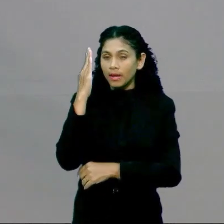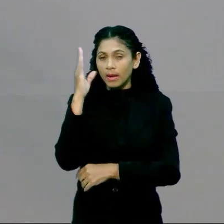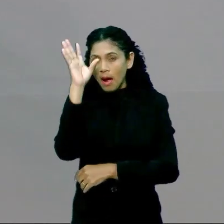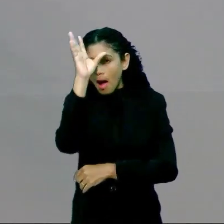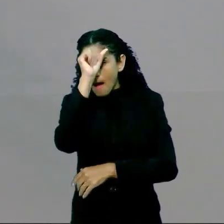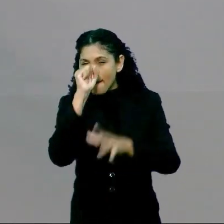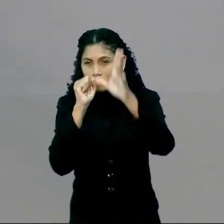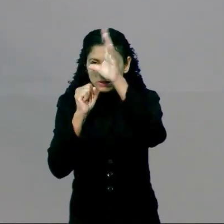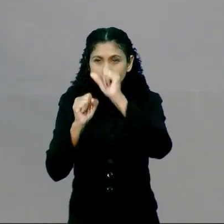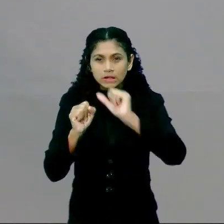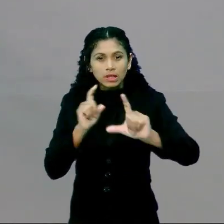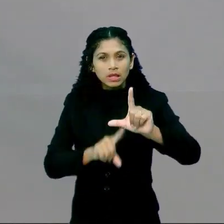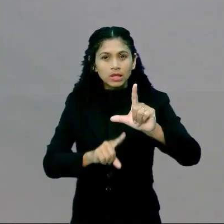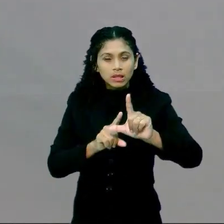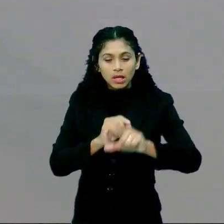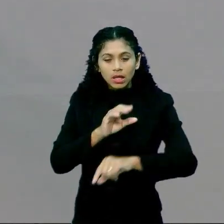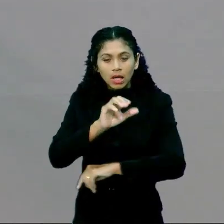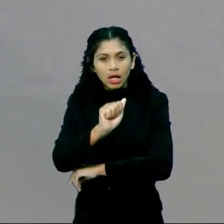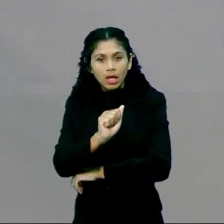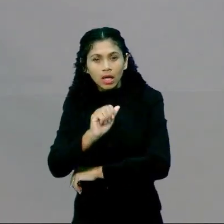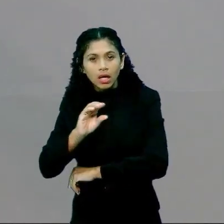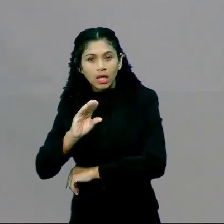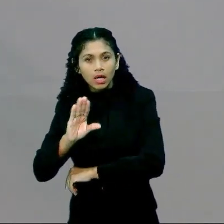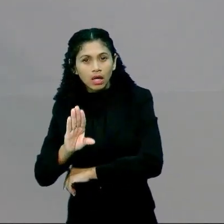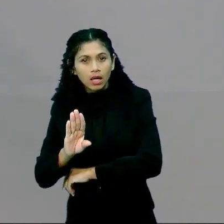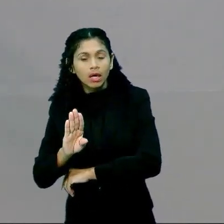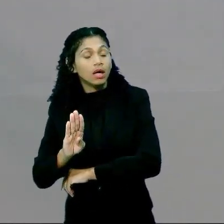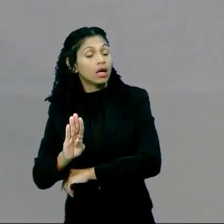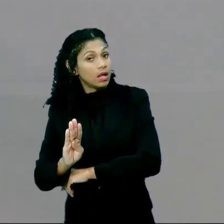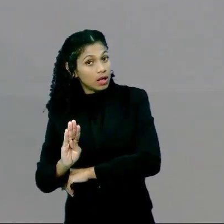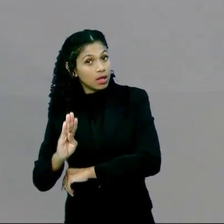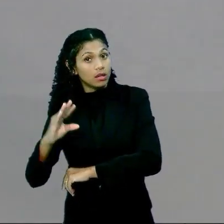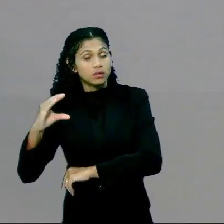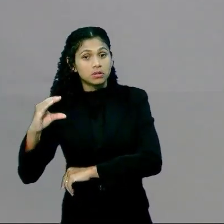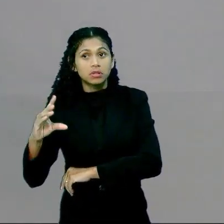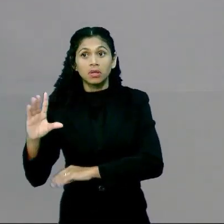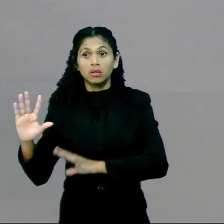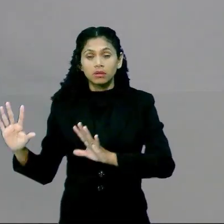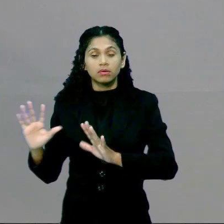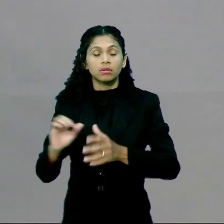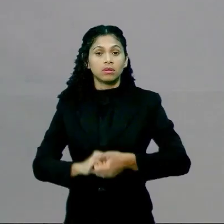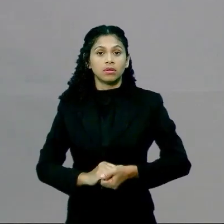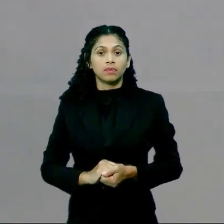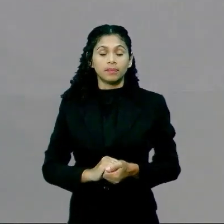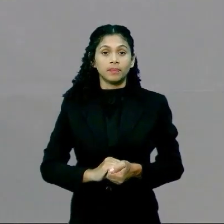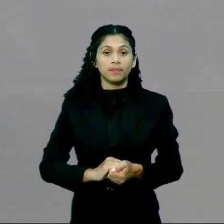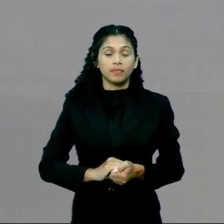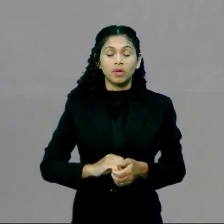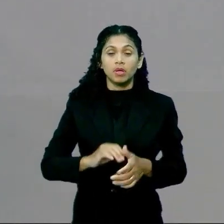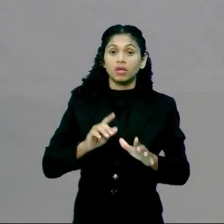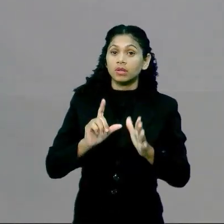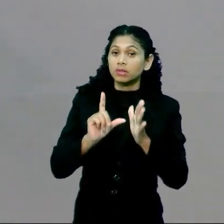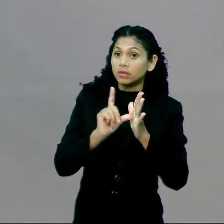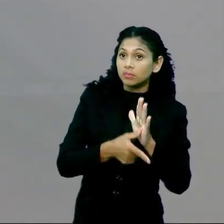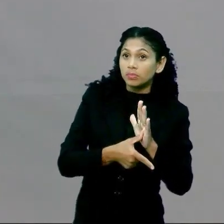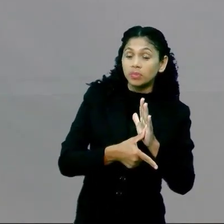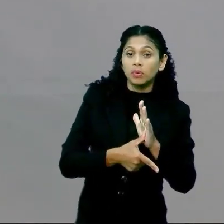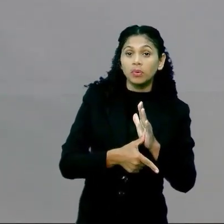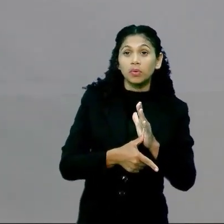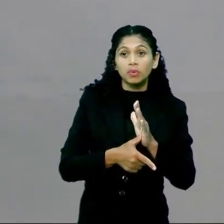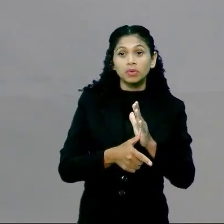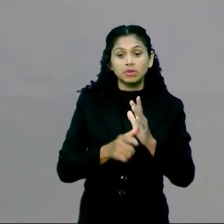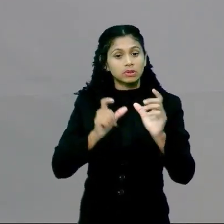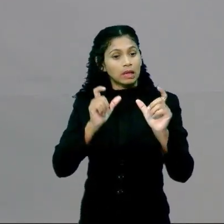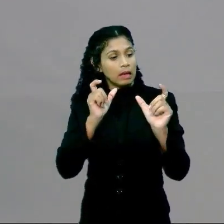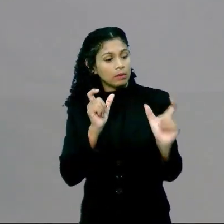sílabas, né, e as sílabas formavam as pequenas palavras, e depois as frases, aí que vinham as orações com os verbos, e por